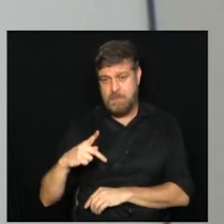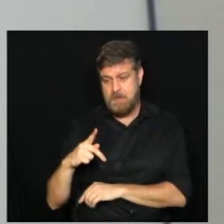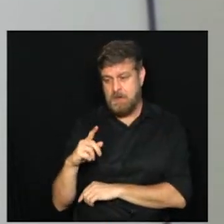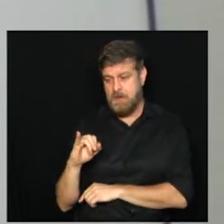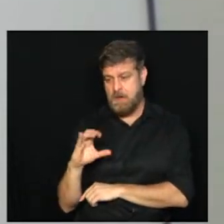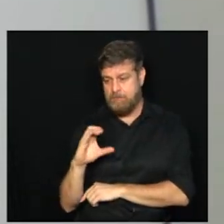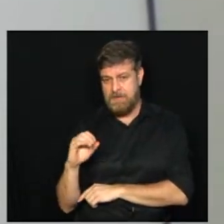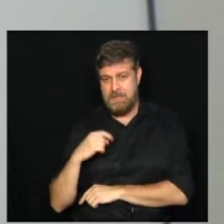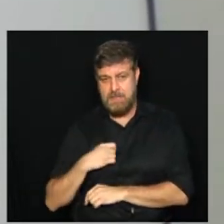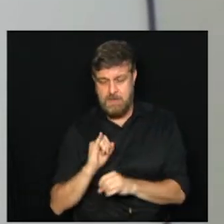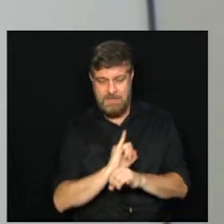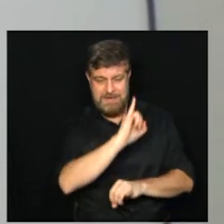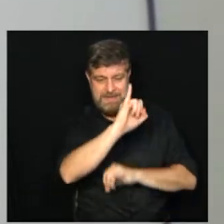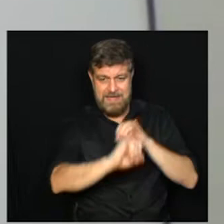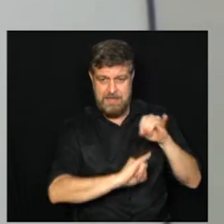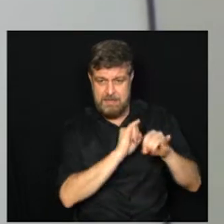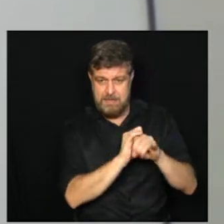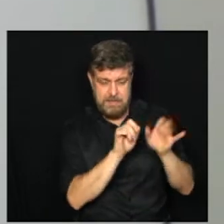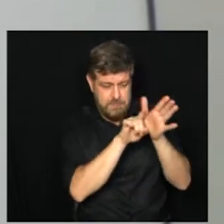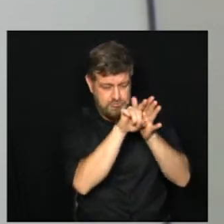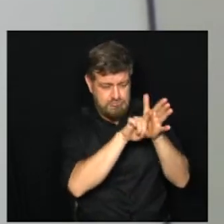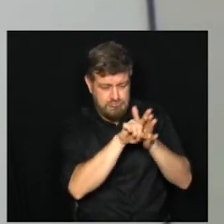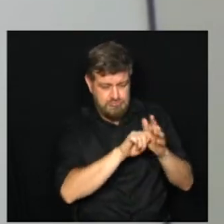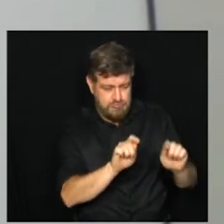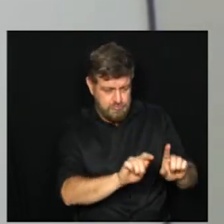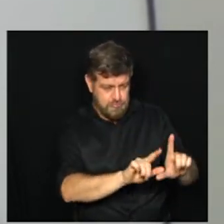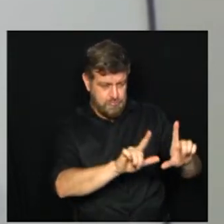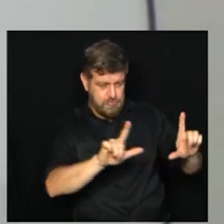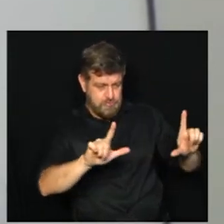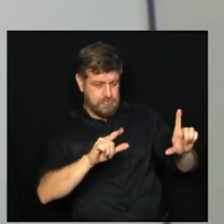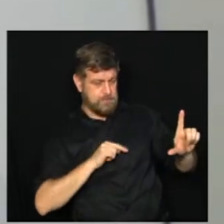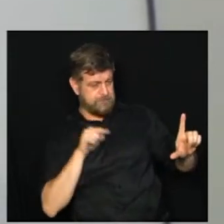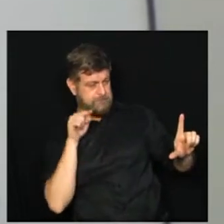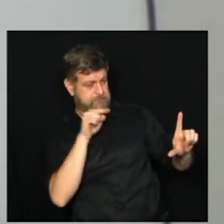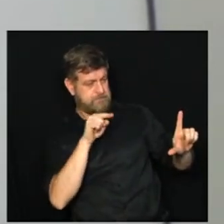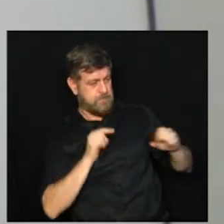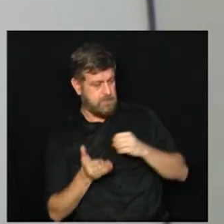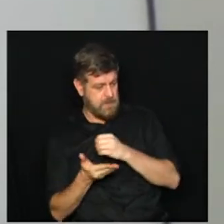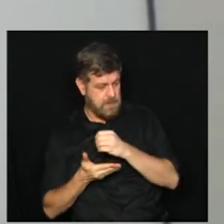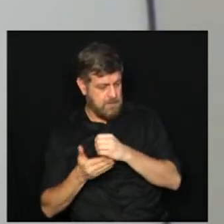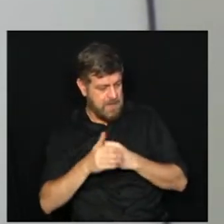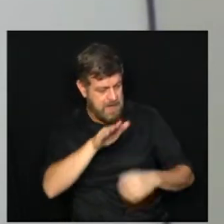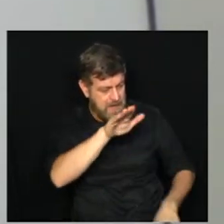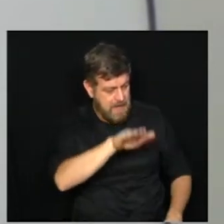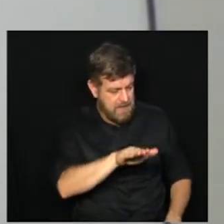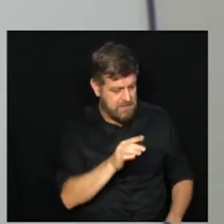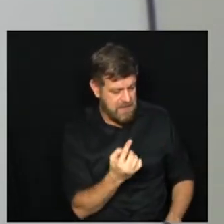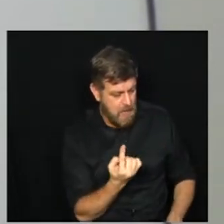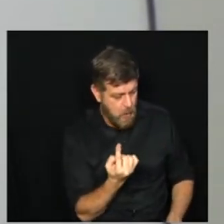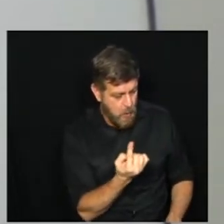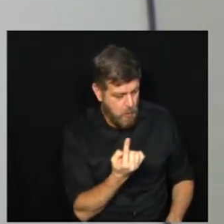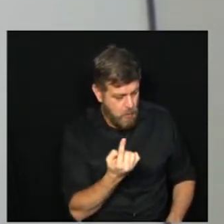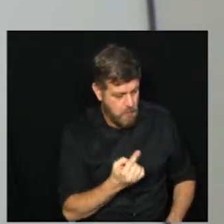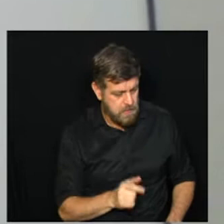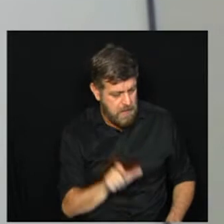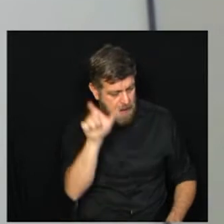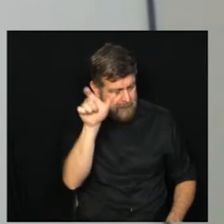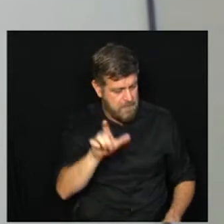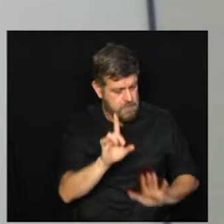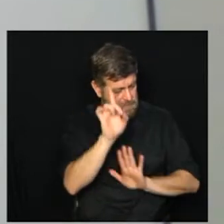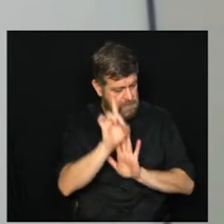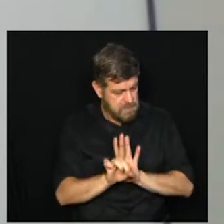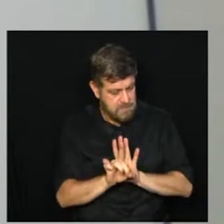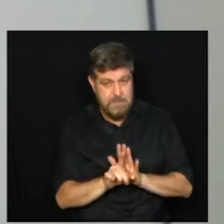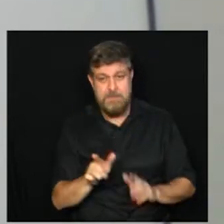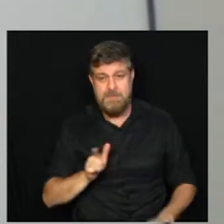puxei aqui na internet os princípios. Então, a criança como indivíduo único e sujeito de direitos, respeito à